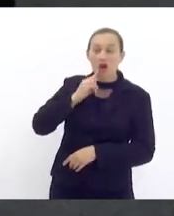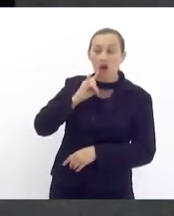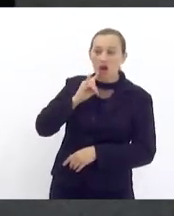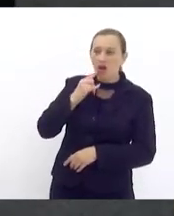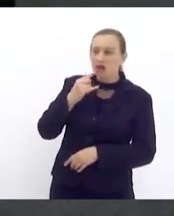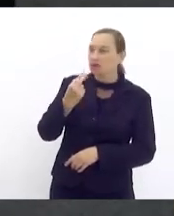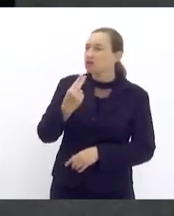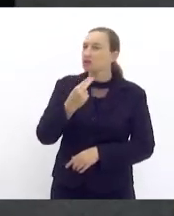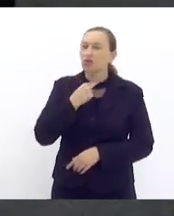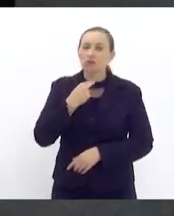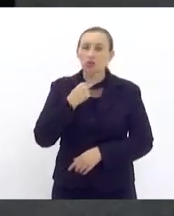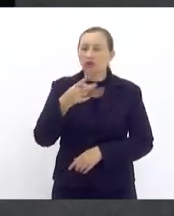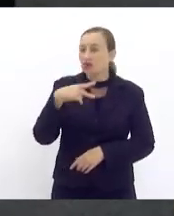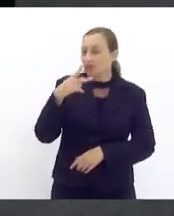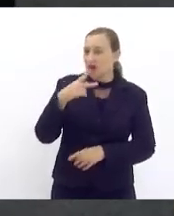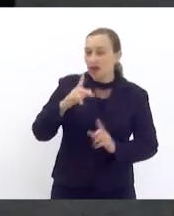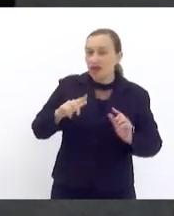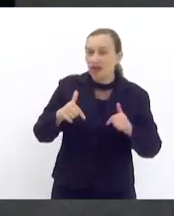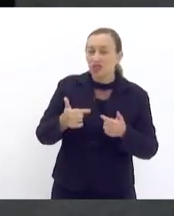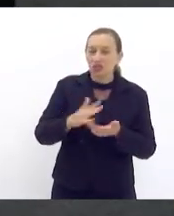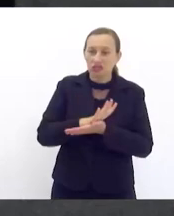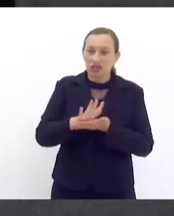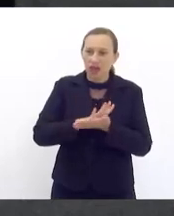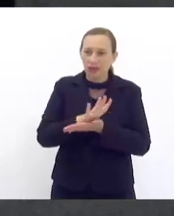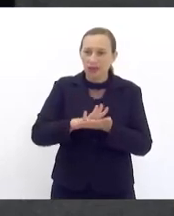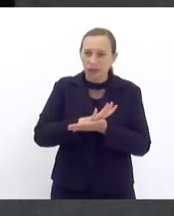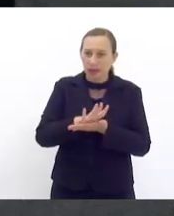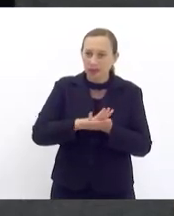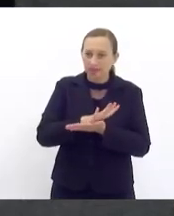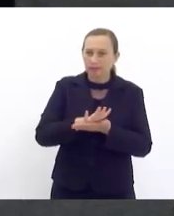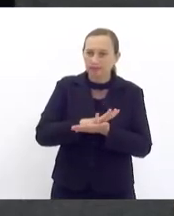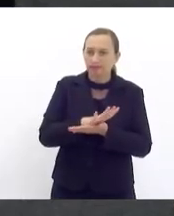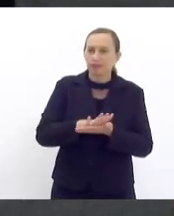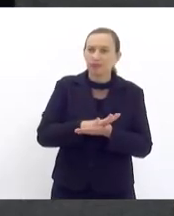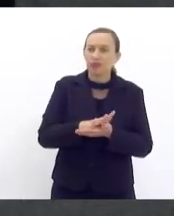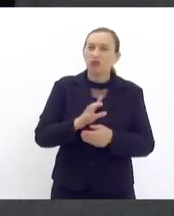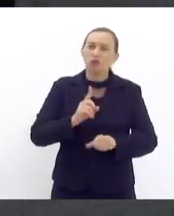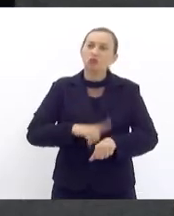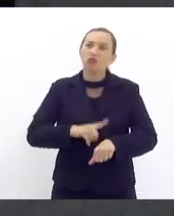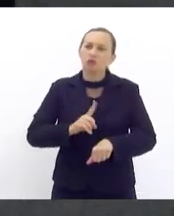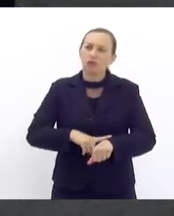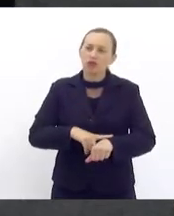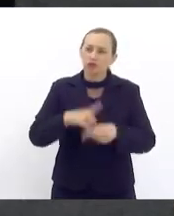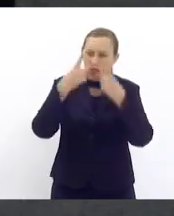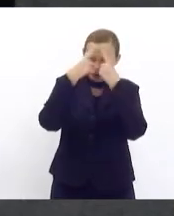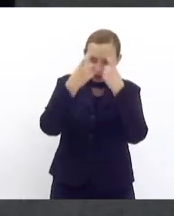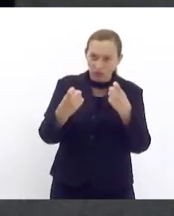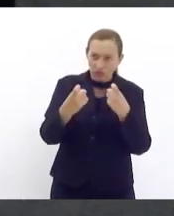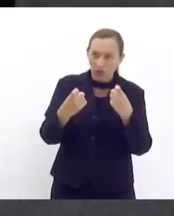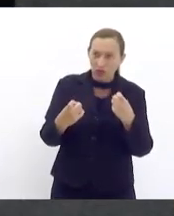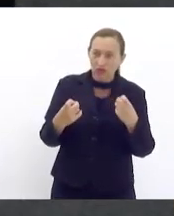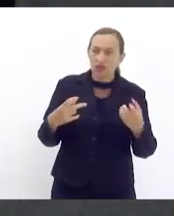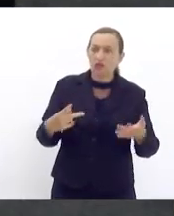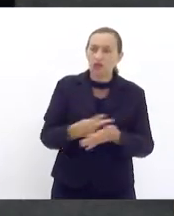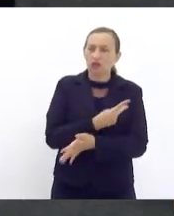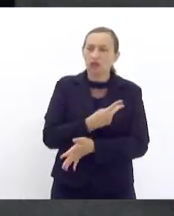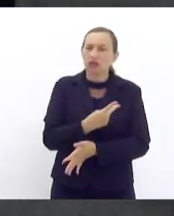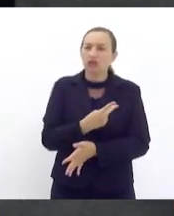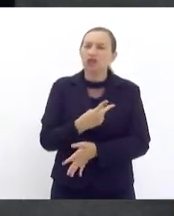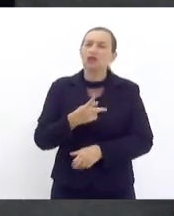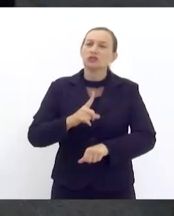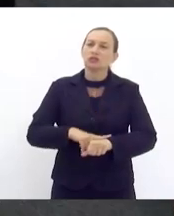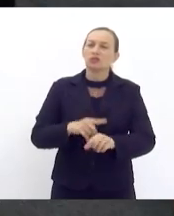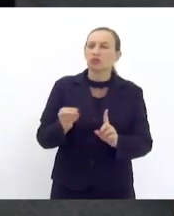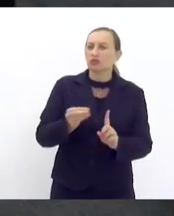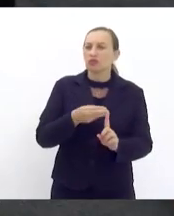manifestar e oferecer nenhum tipo de resistência diante de uma violência que ocorre no momento de extrema